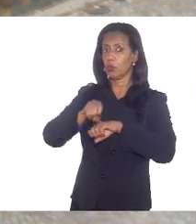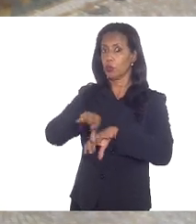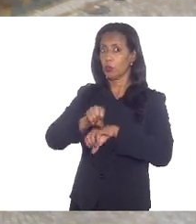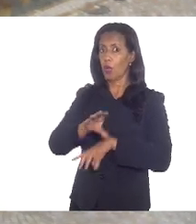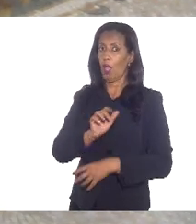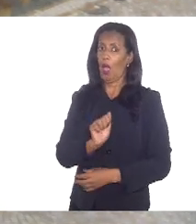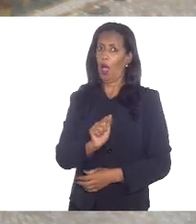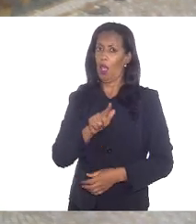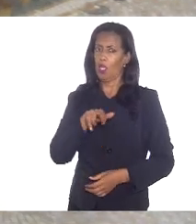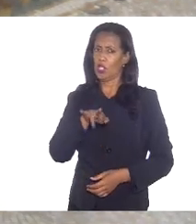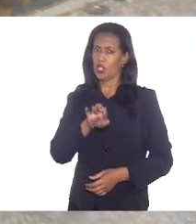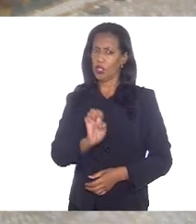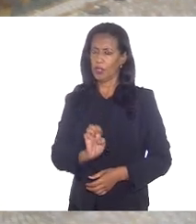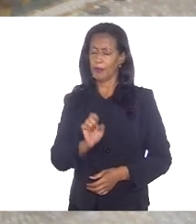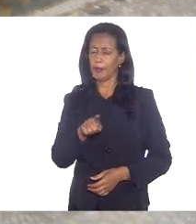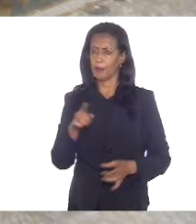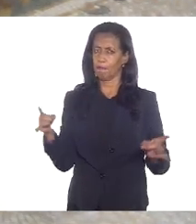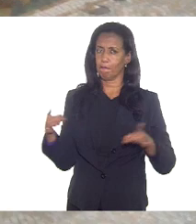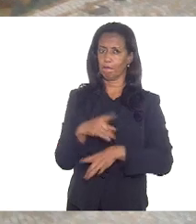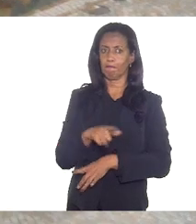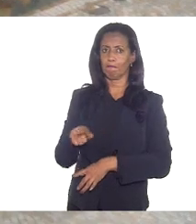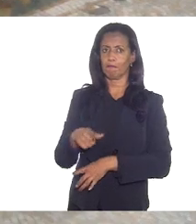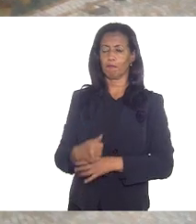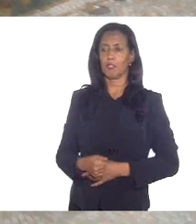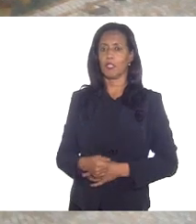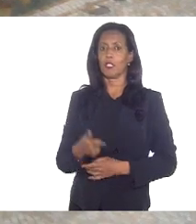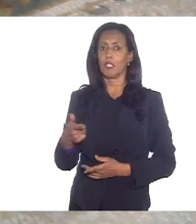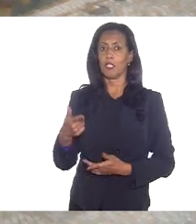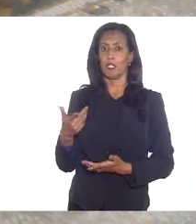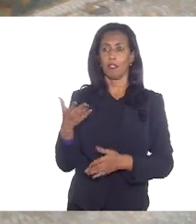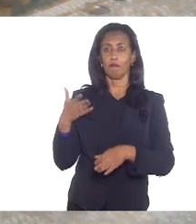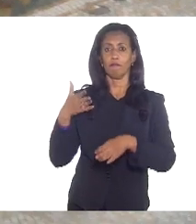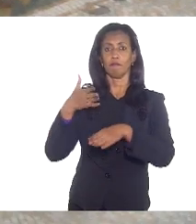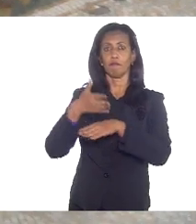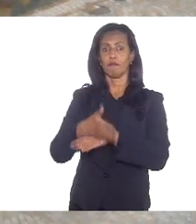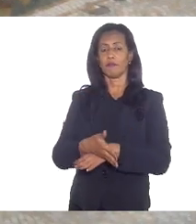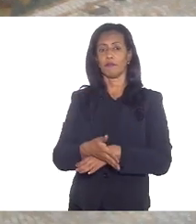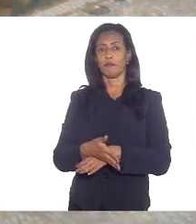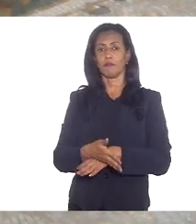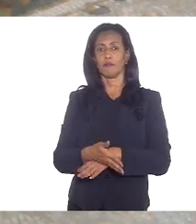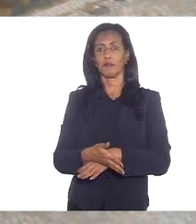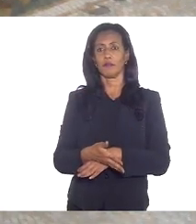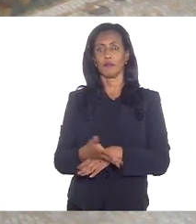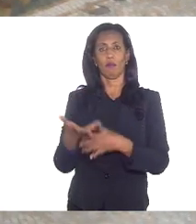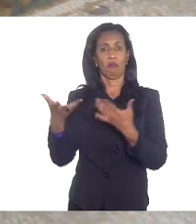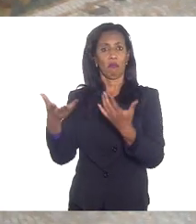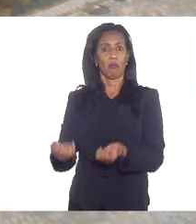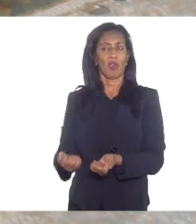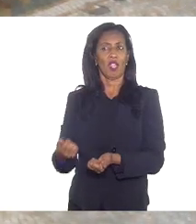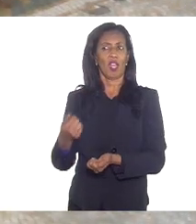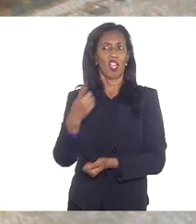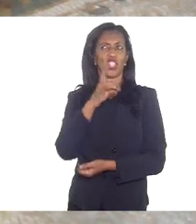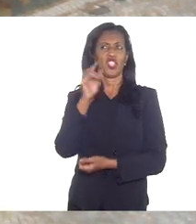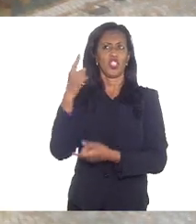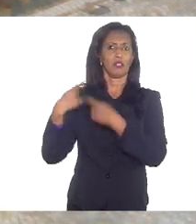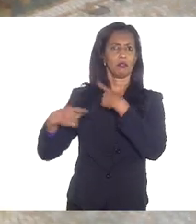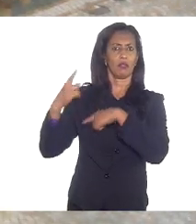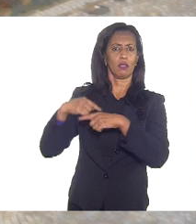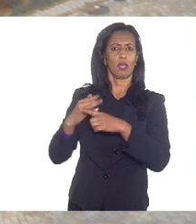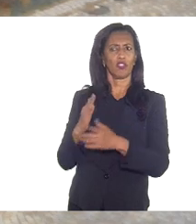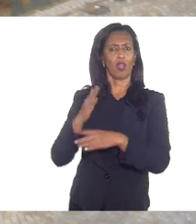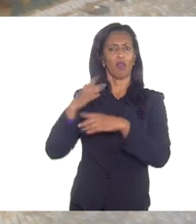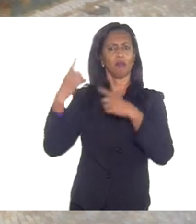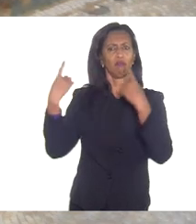Alexandre Valle, que, tomando posse há poucos dias atrás, enfrentou esse